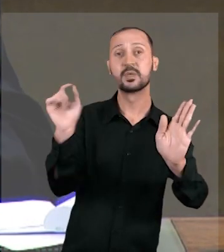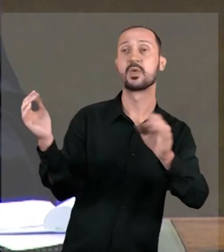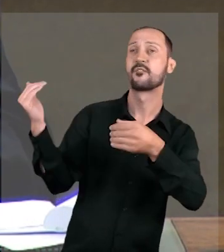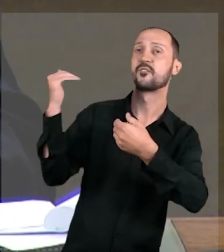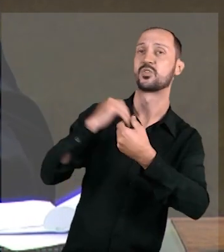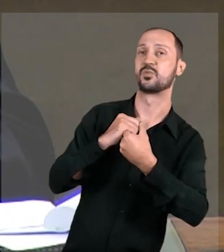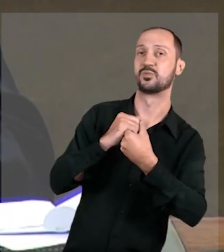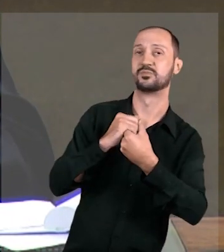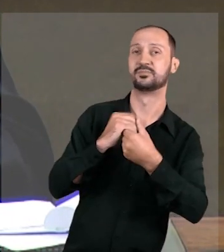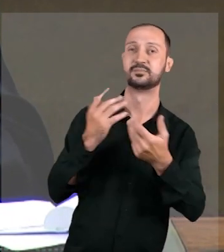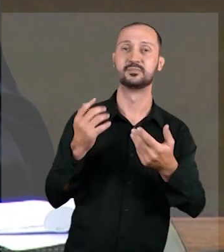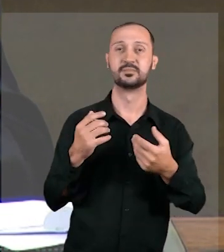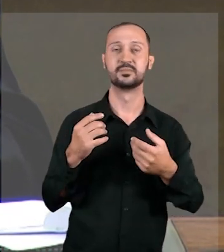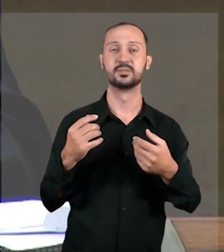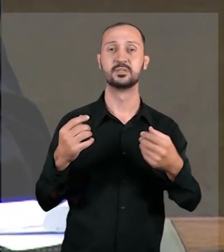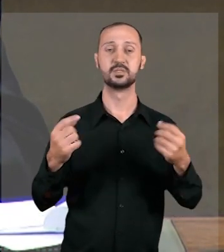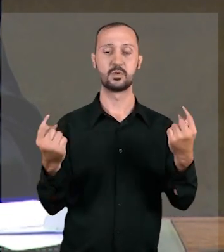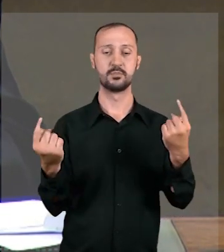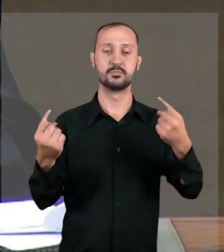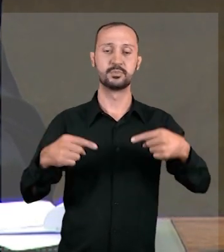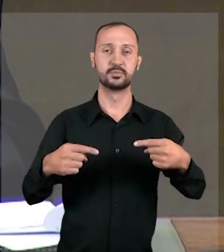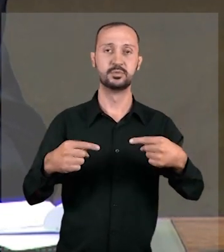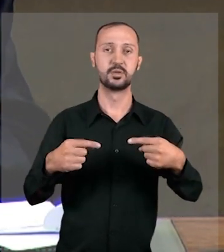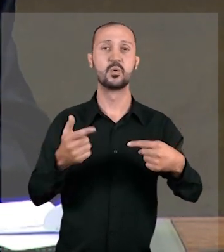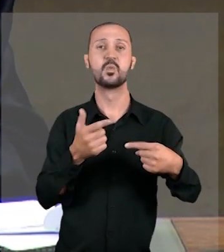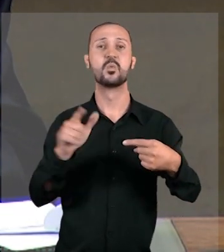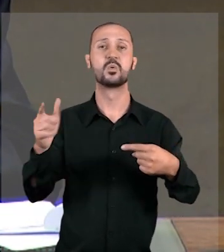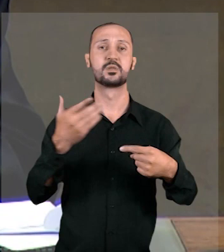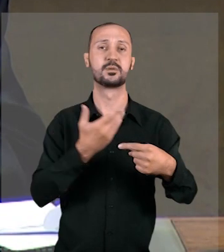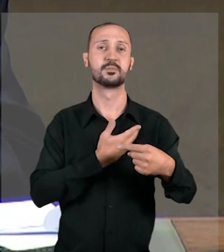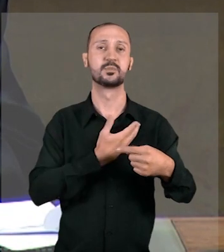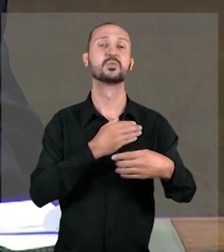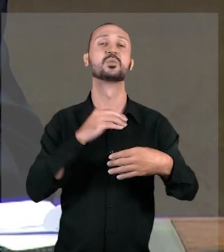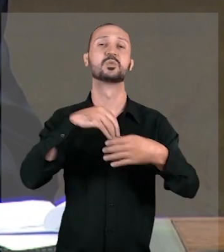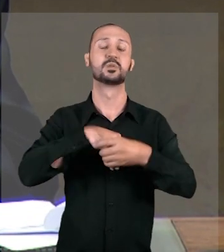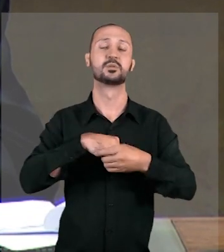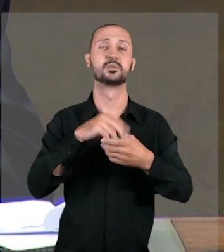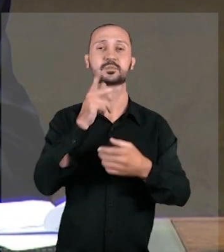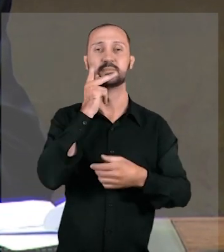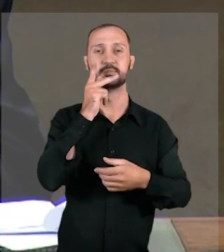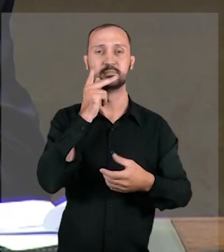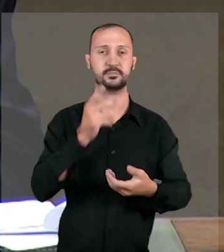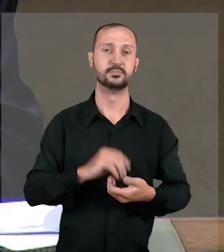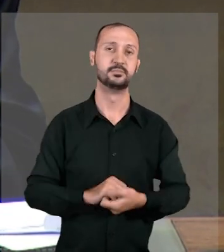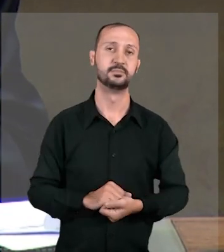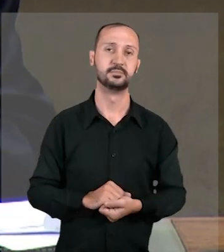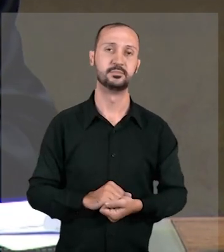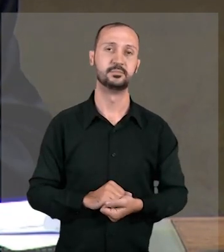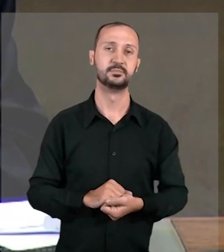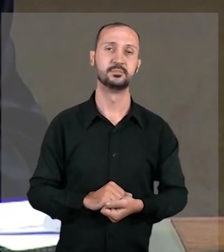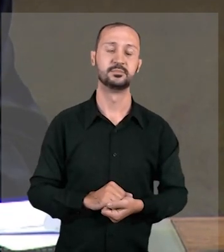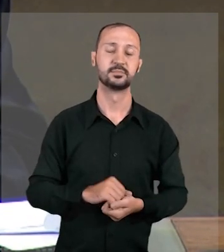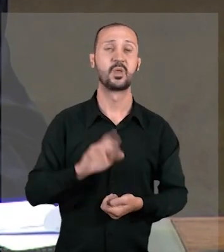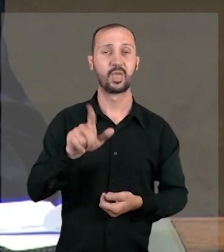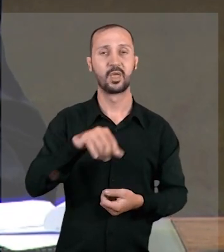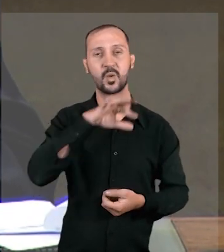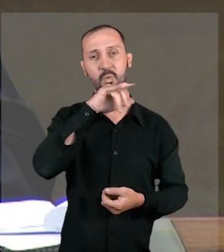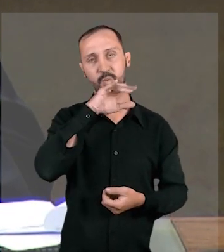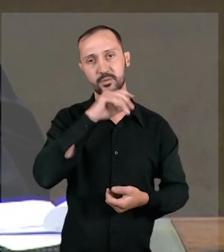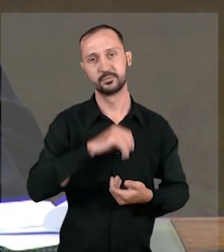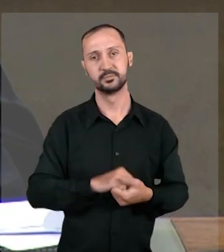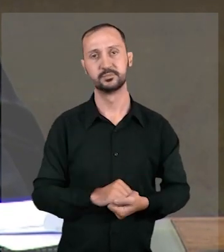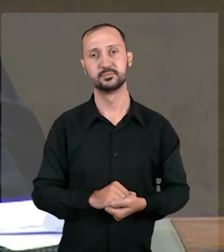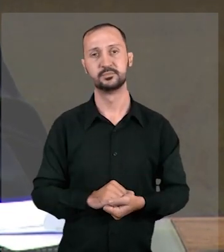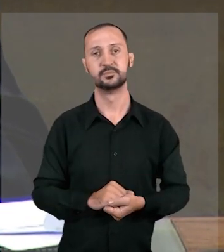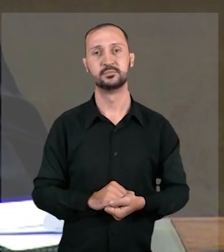e o principal adversário do candidato é o outro concorrente do seu partido. É muita coisa ruim ao